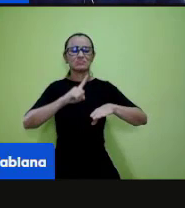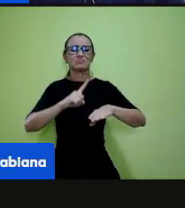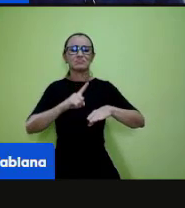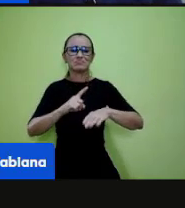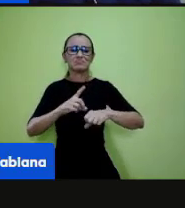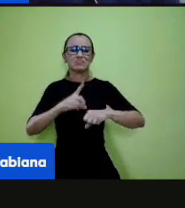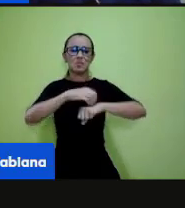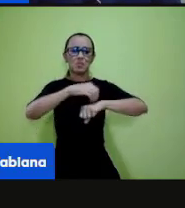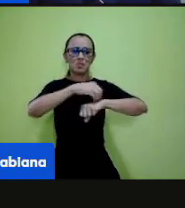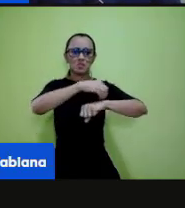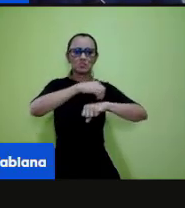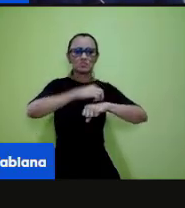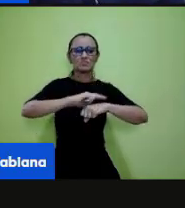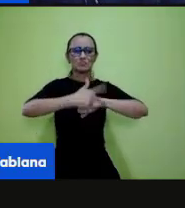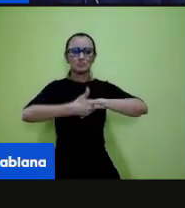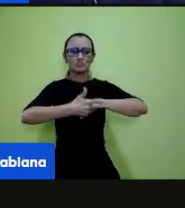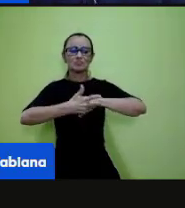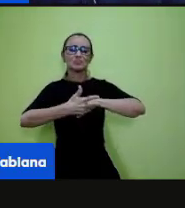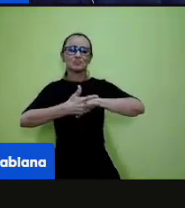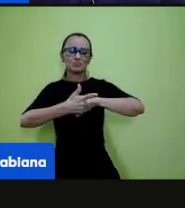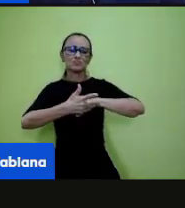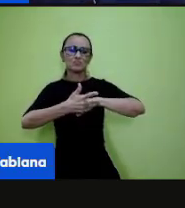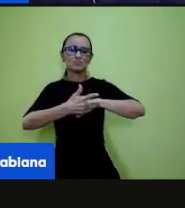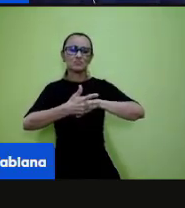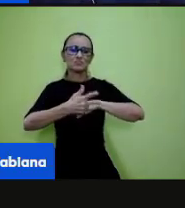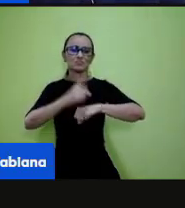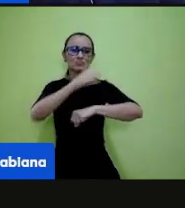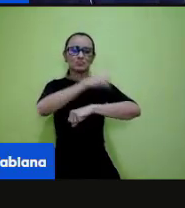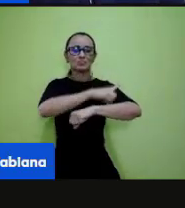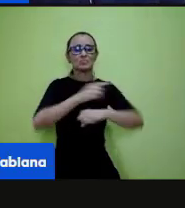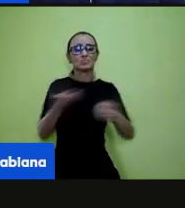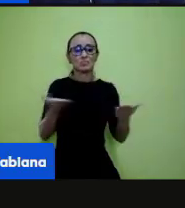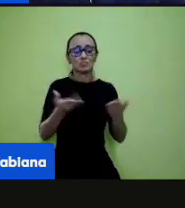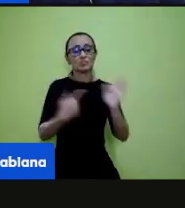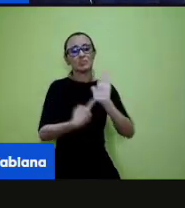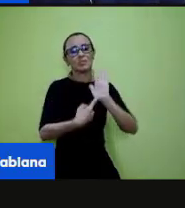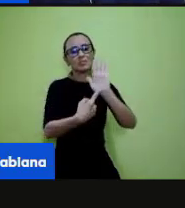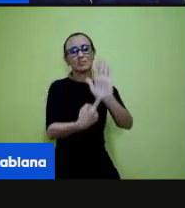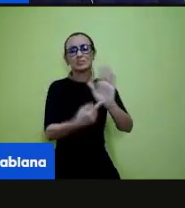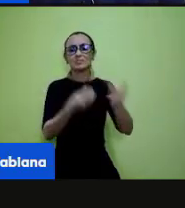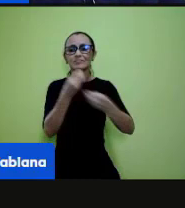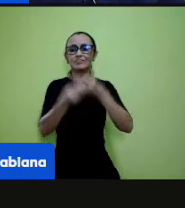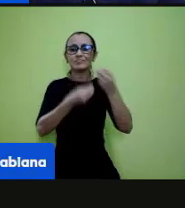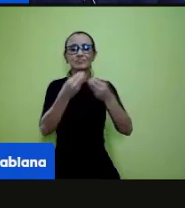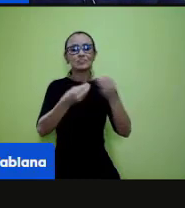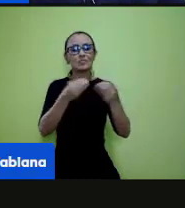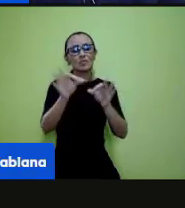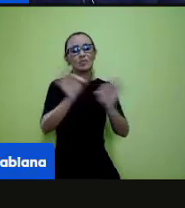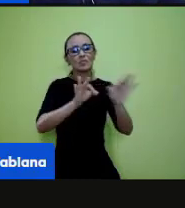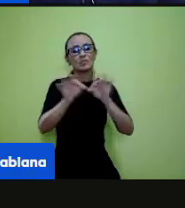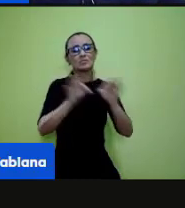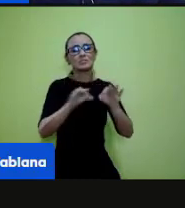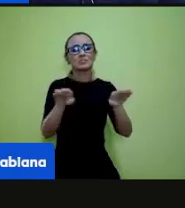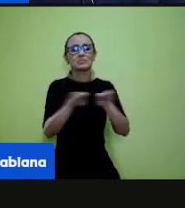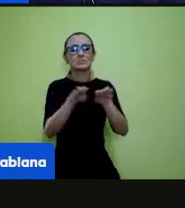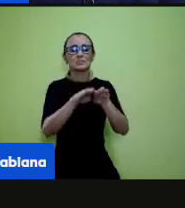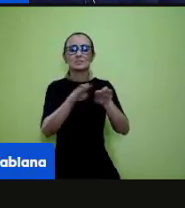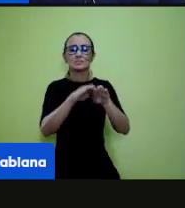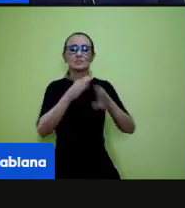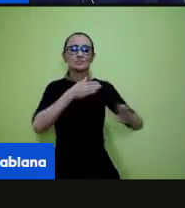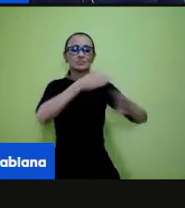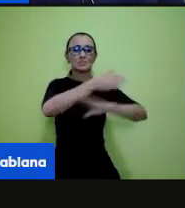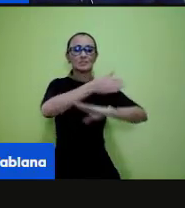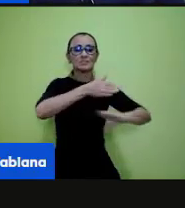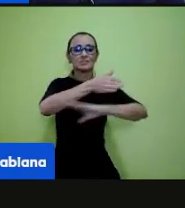Nesse momento, nós vamos apresentar o Programa Integrado Intersetorial de Colaboradores Voluntários, porque além das visitas regulares dos